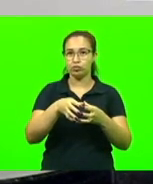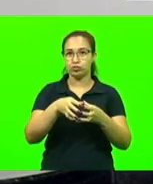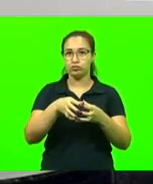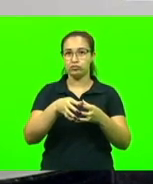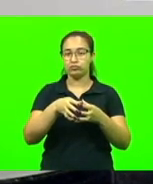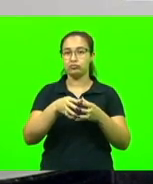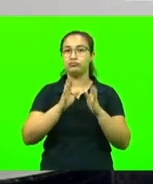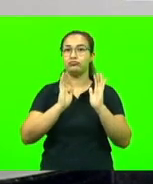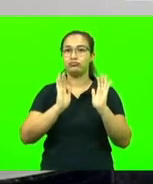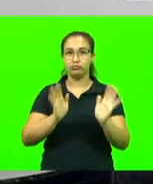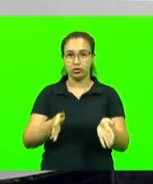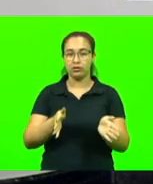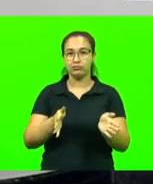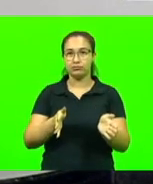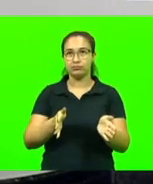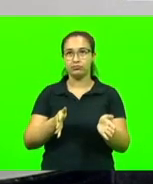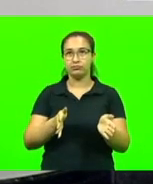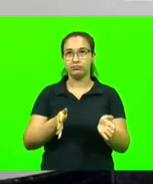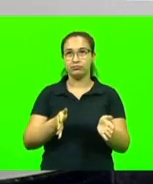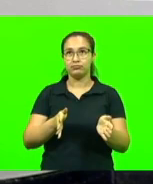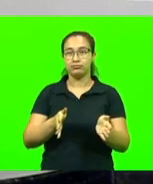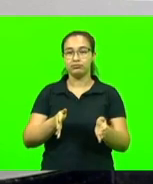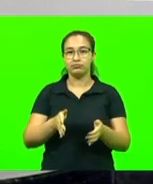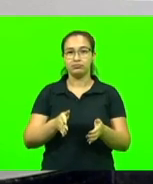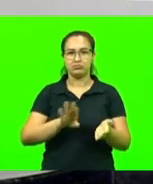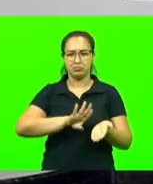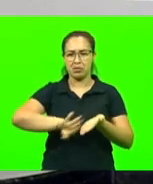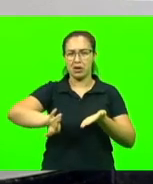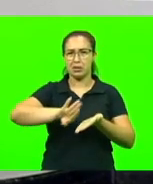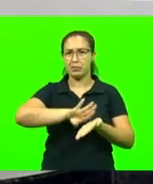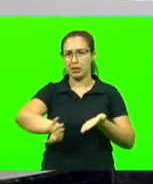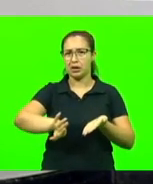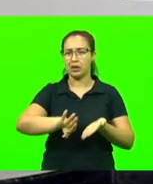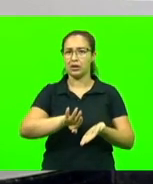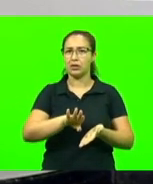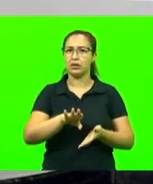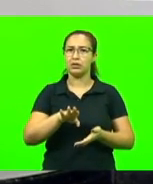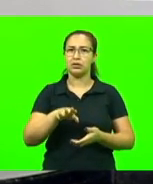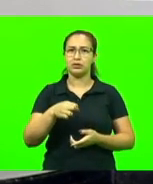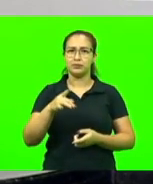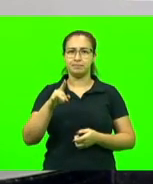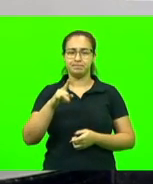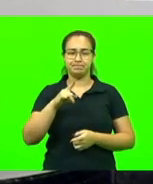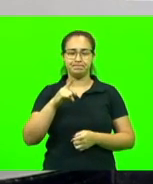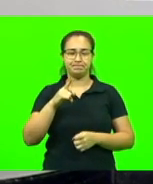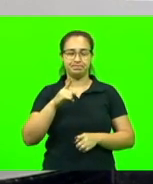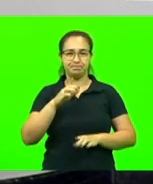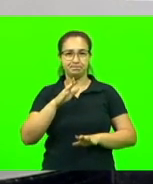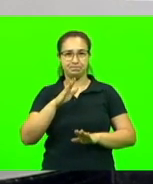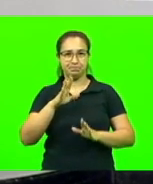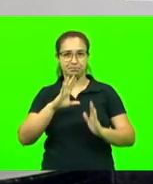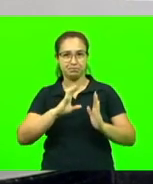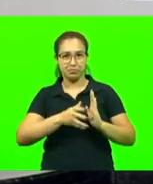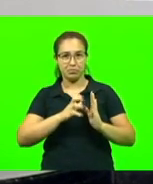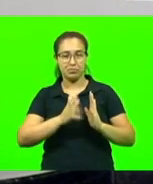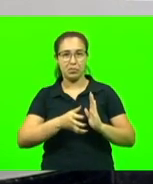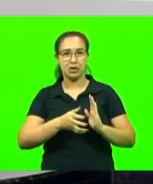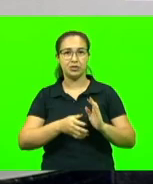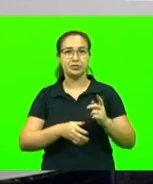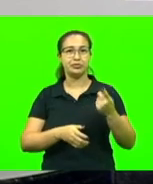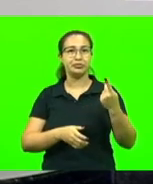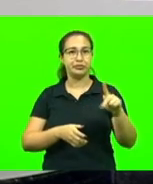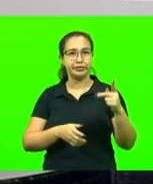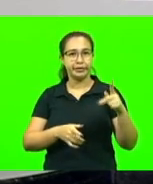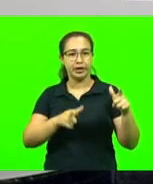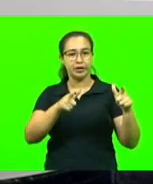sem exceção e sem exclusão da identidade partidária que rege o município naquele